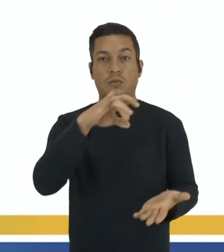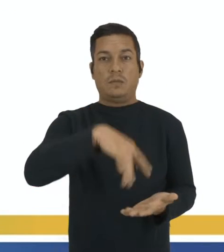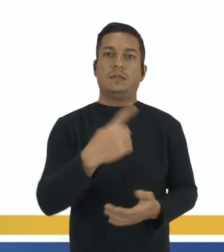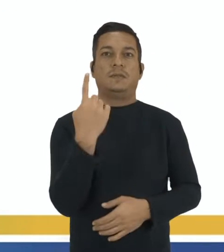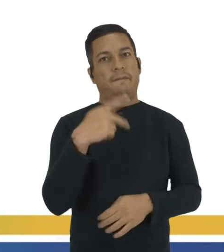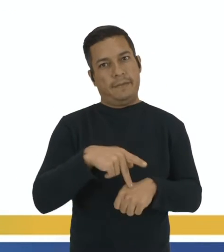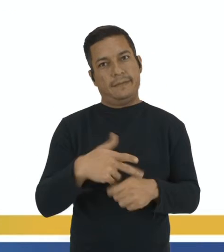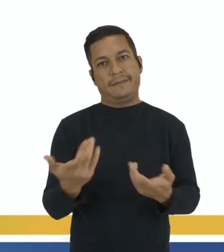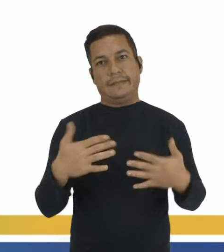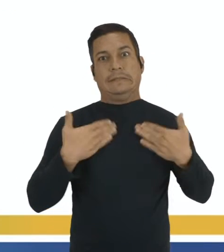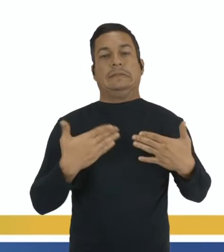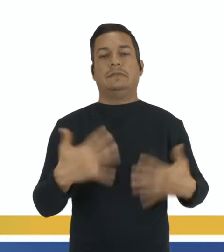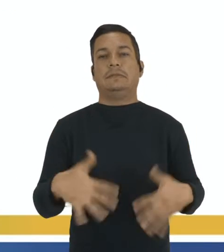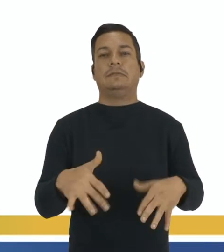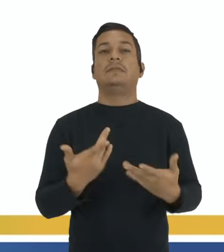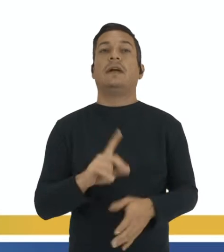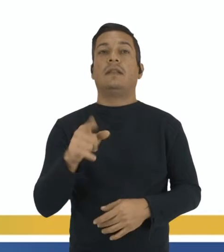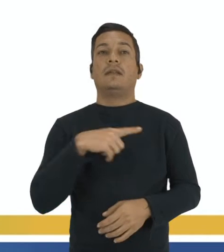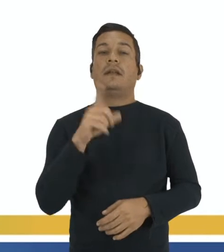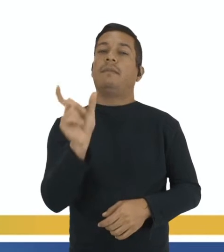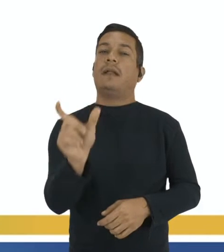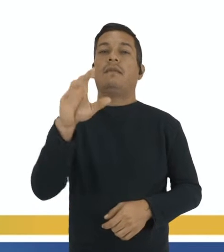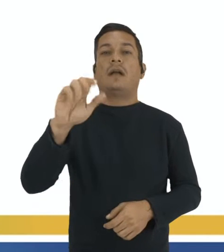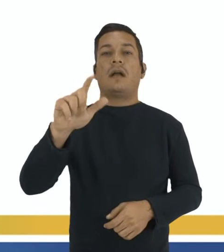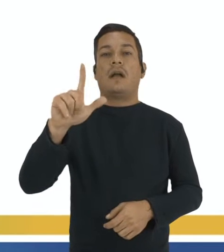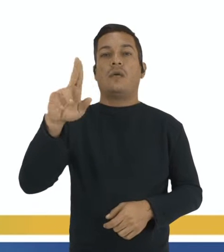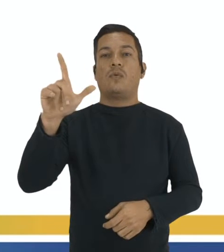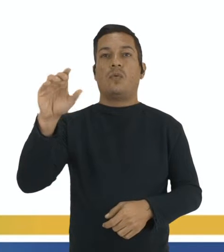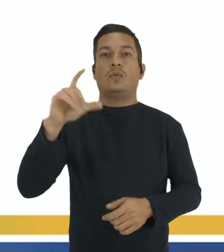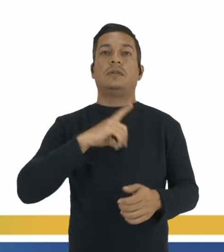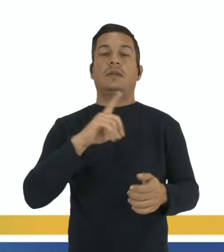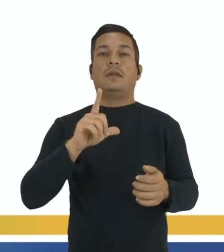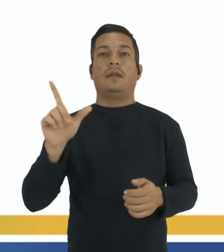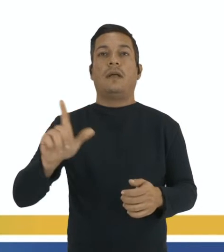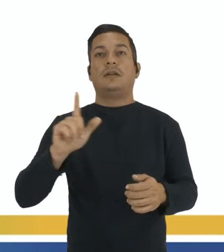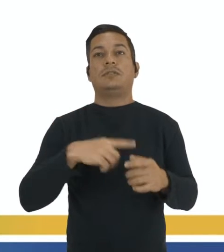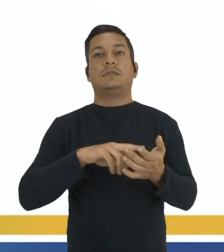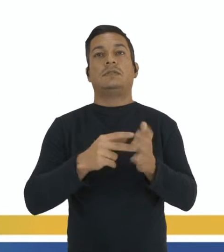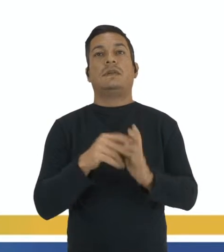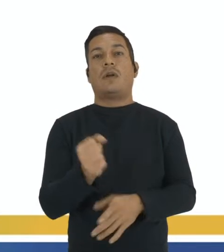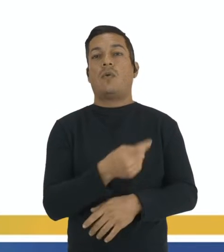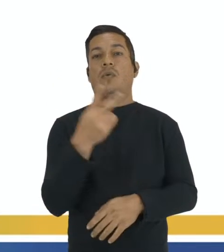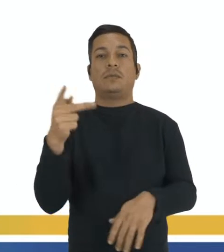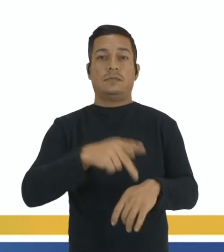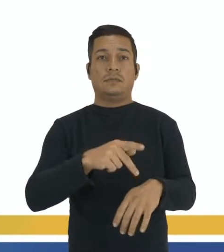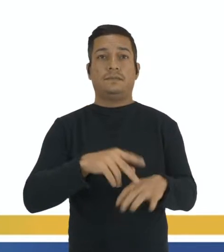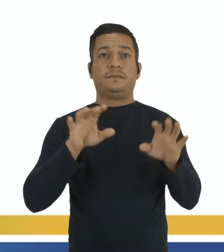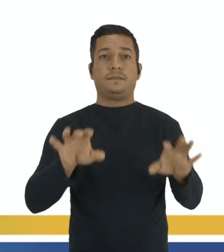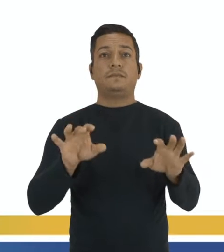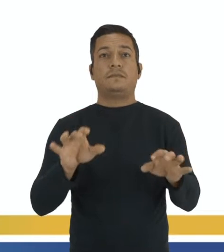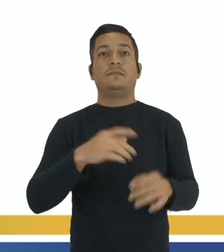pedra. Daí decorre a palavra cálculo, que em latim quer dizer contas com pedras. E assim,